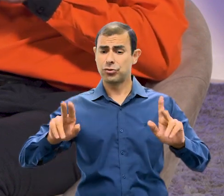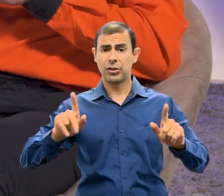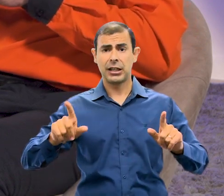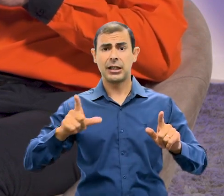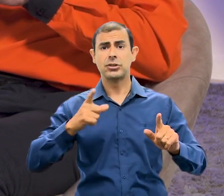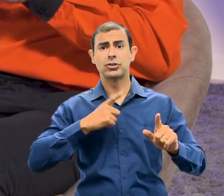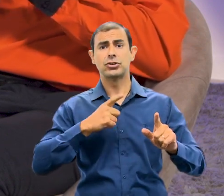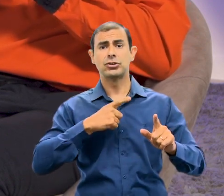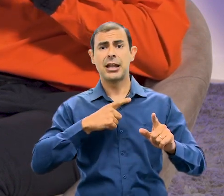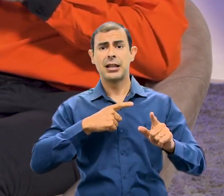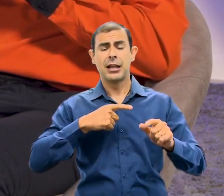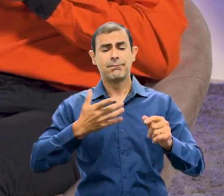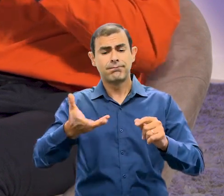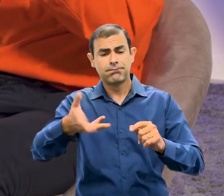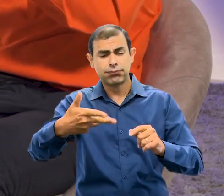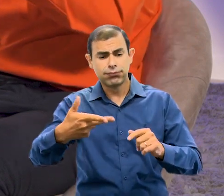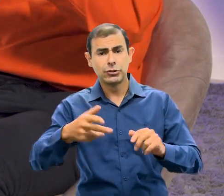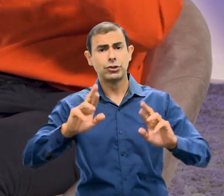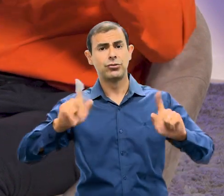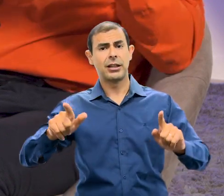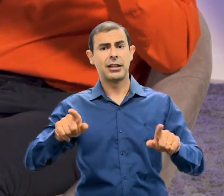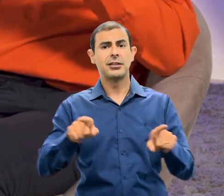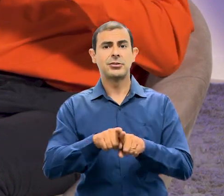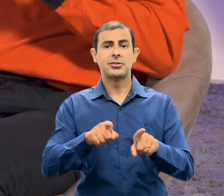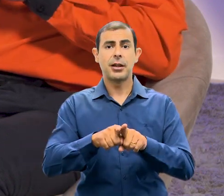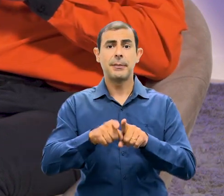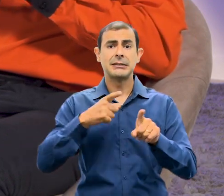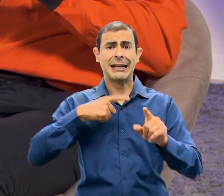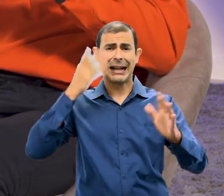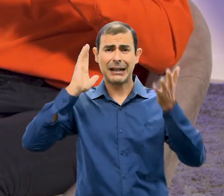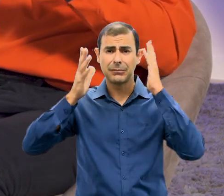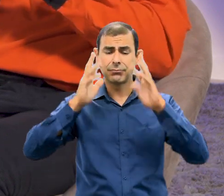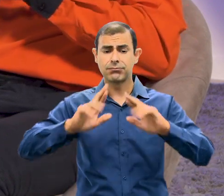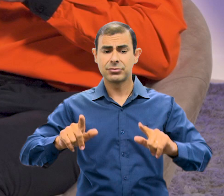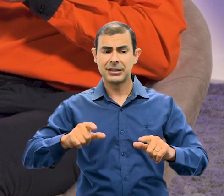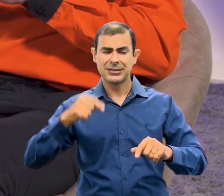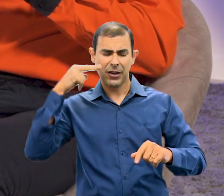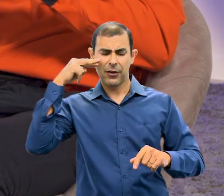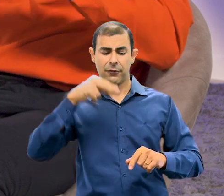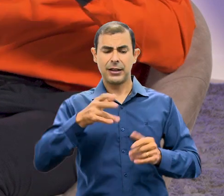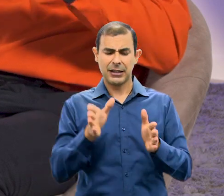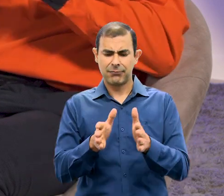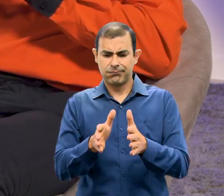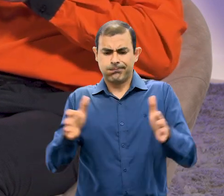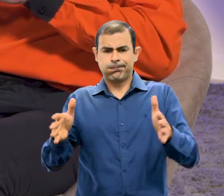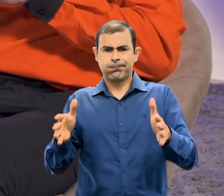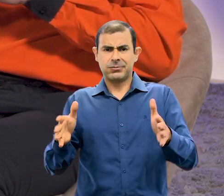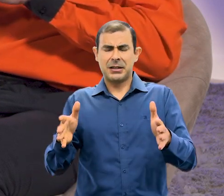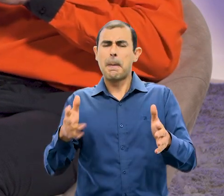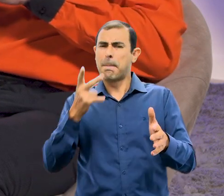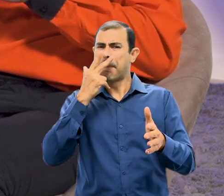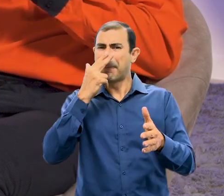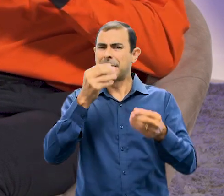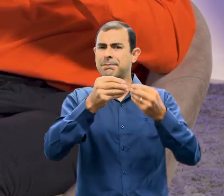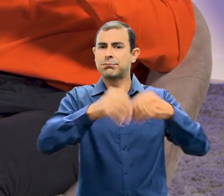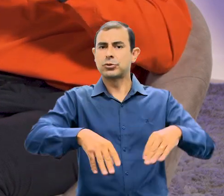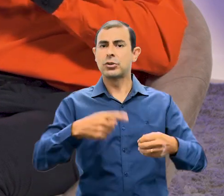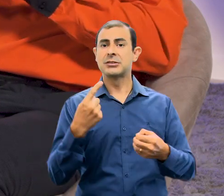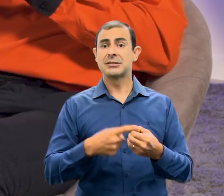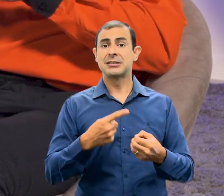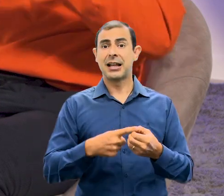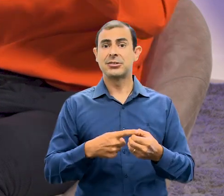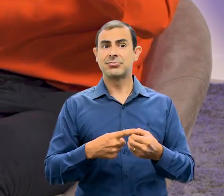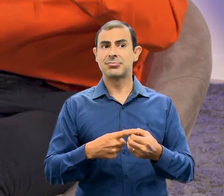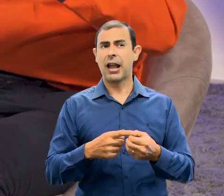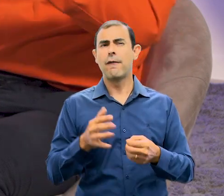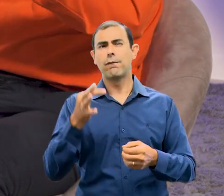diferentes, velocidades diferentes. E a gente acha que colocar naquele local o macroanel, duplicar, isso vai matar a cidade de Campo Grande. Campo Grande daqui a